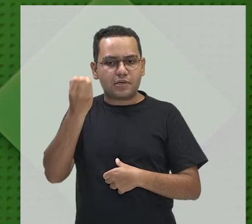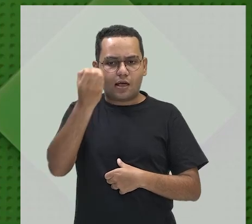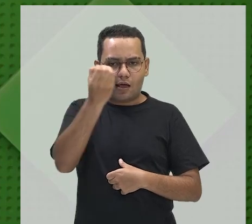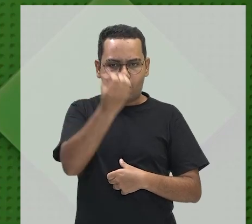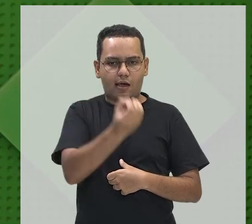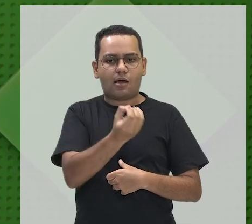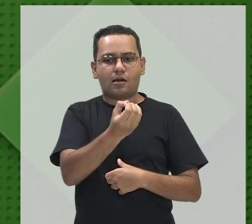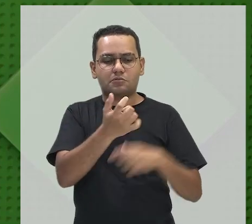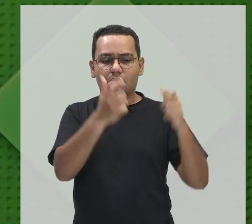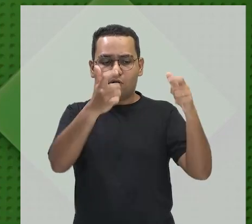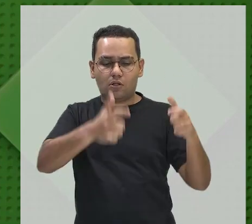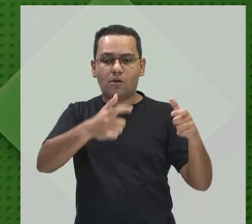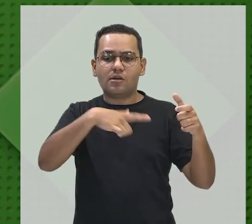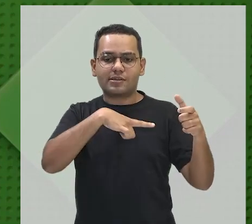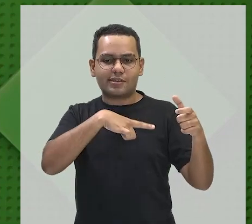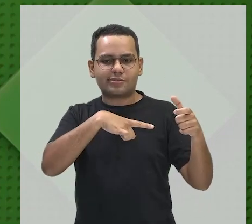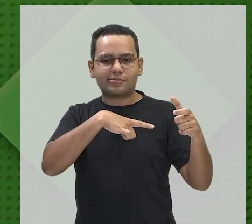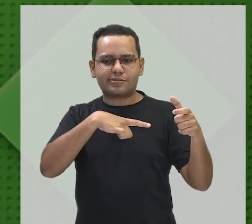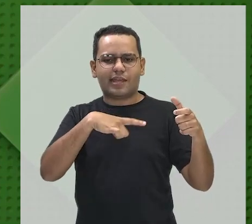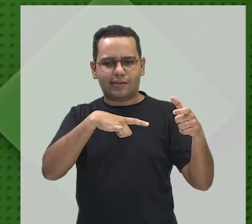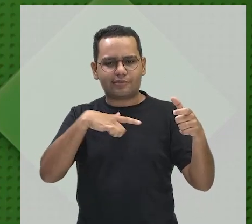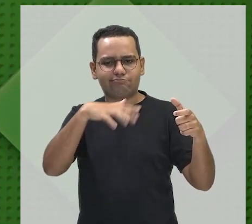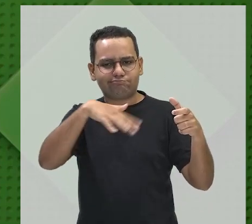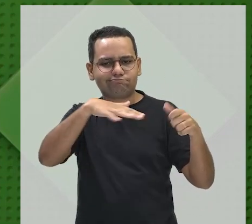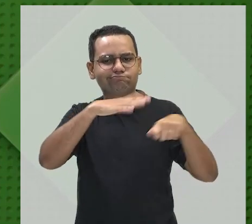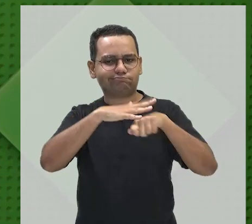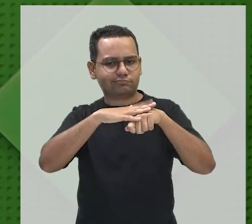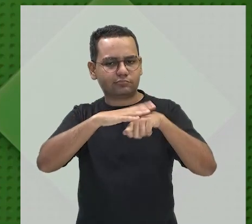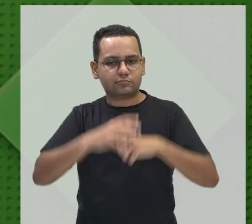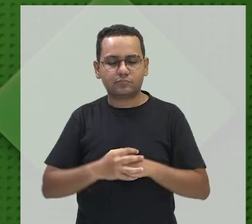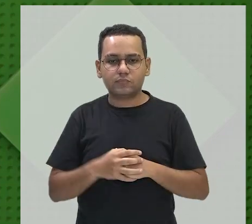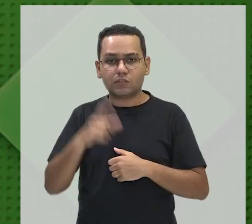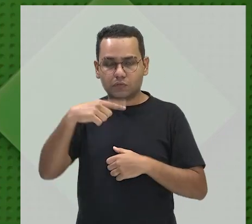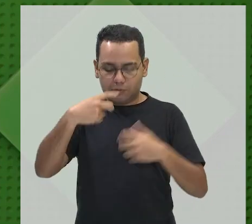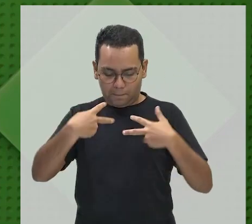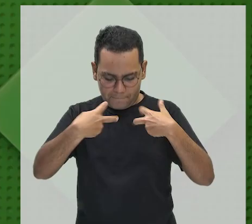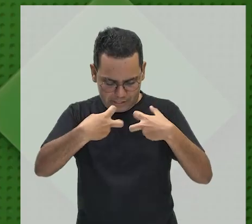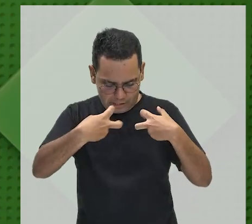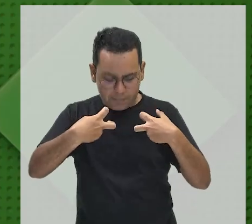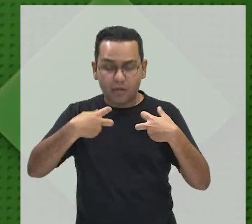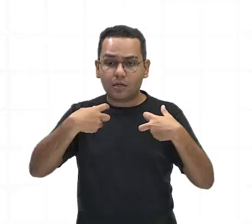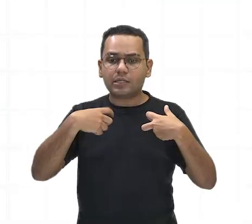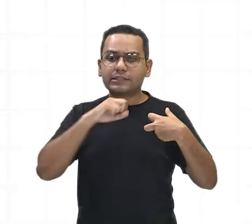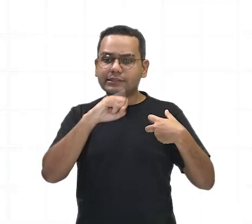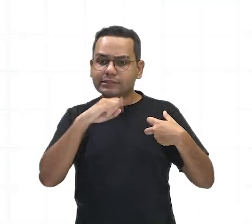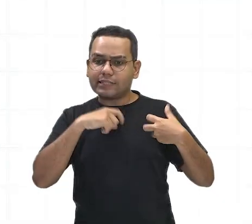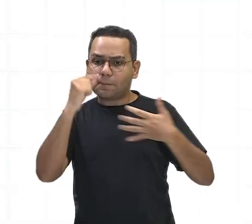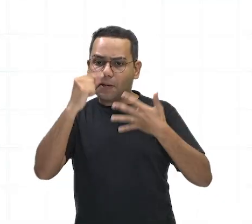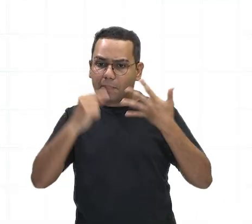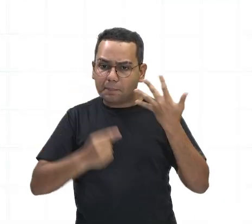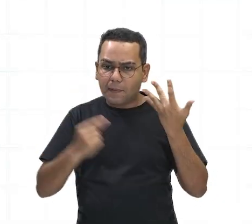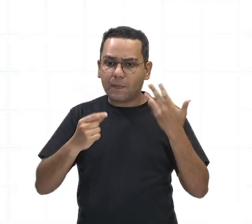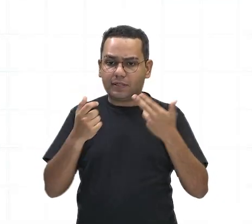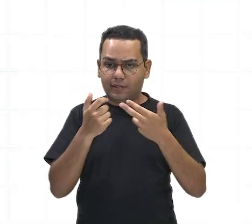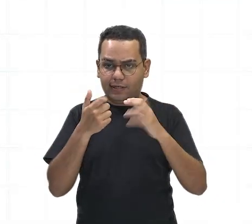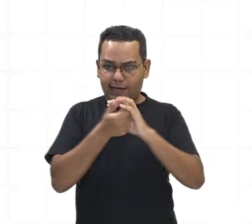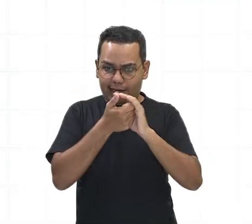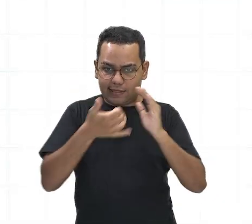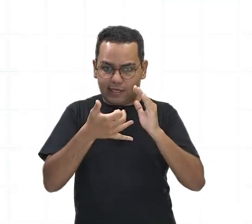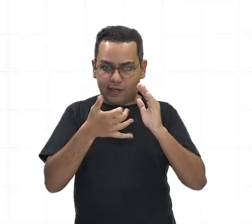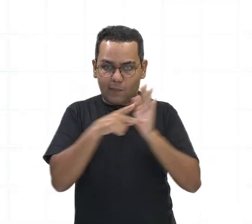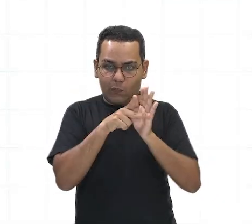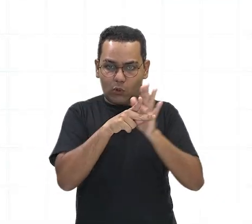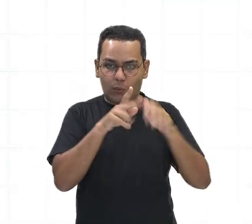onde é comum ali a malária, por exemplo, é importante observar os sintomas para fazer o tratamento. Mas vamos observar agora quais são aí os